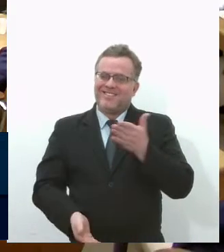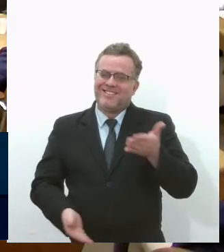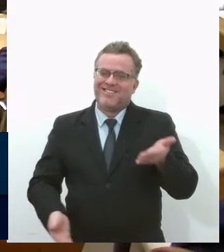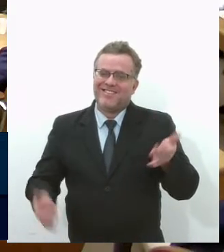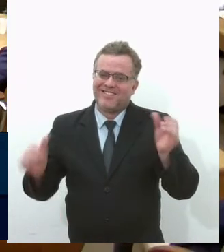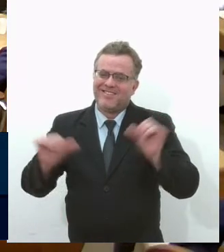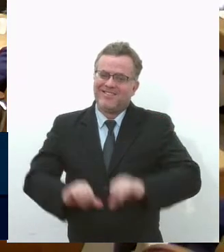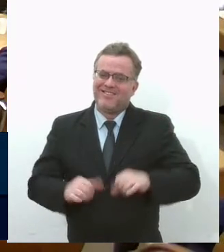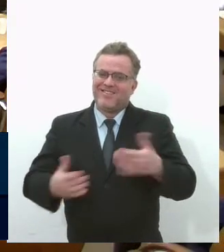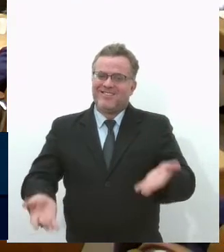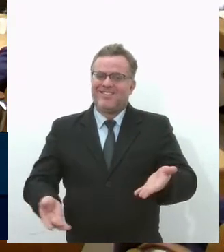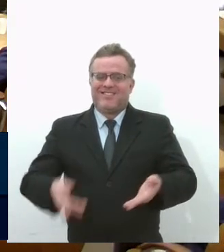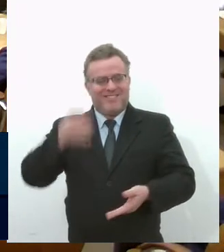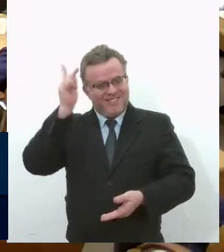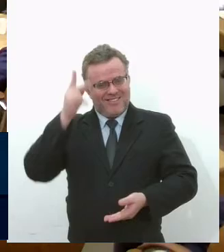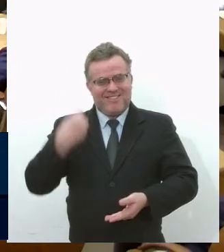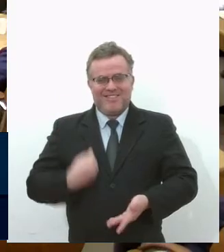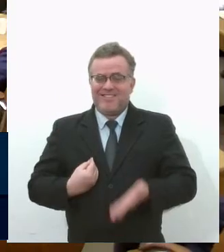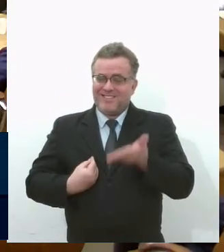kit.